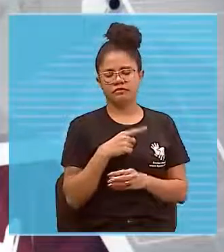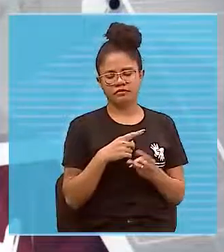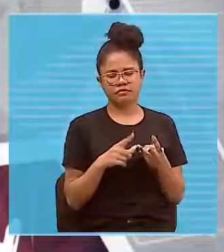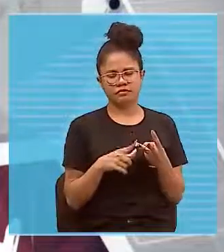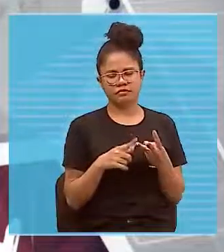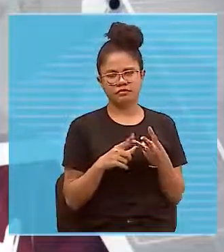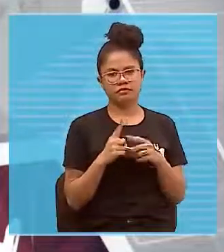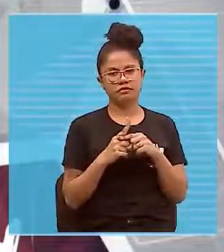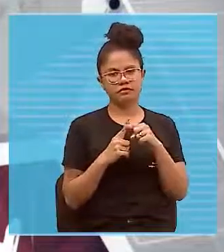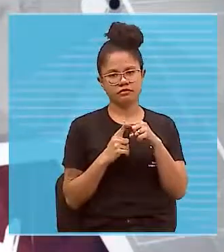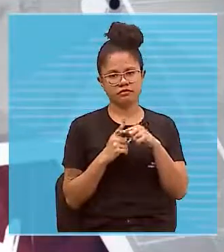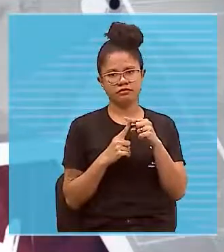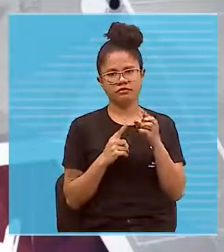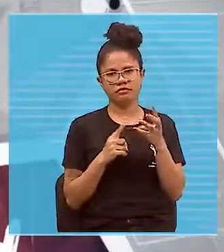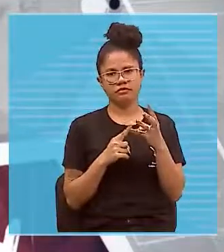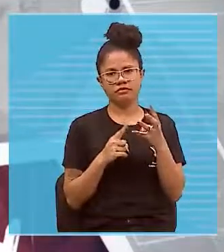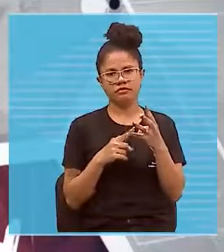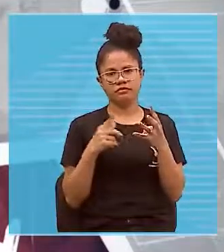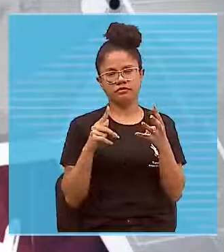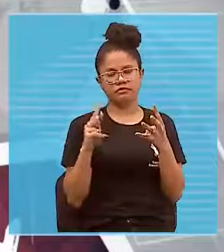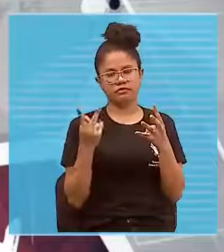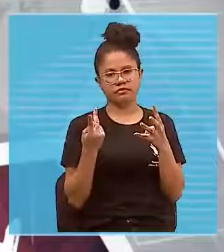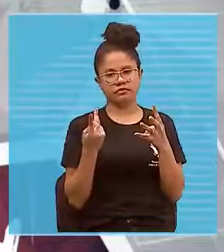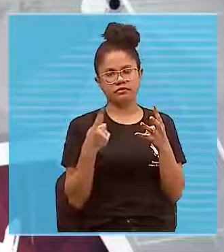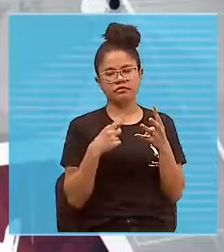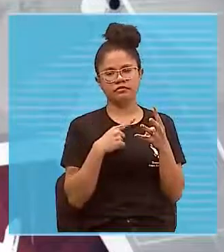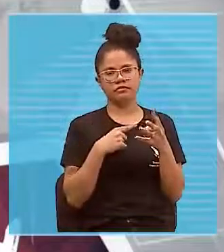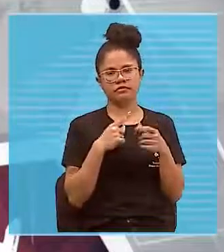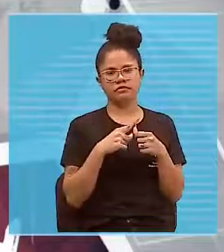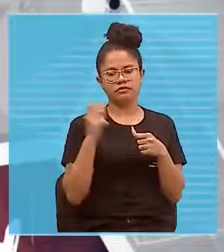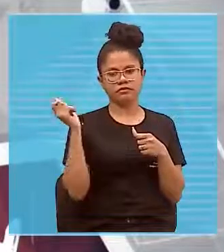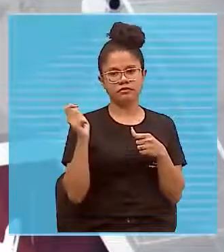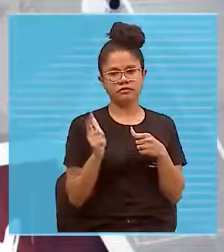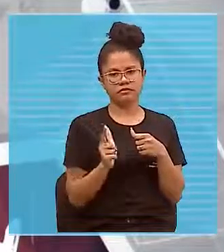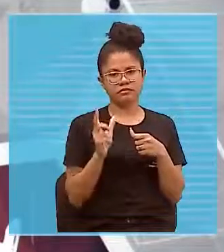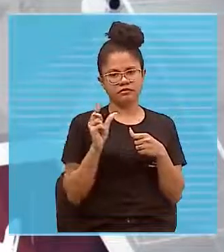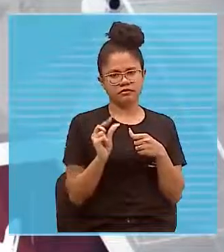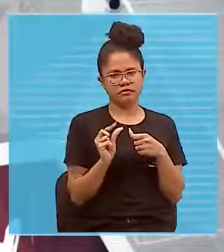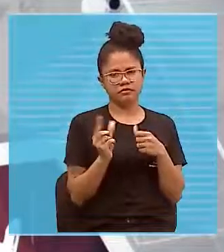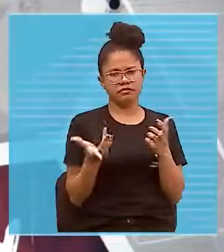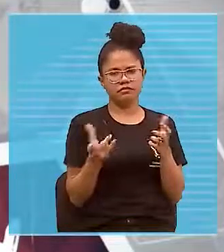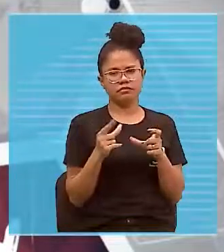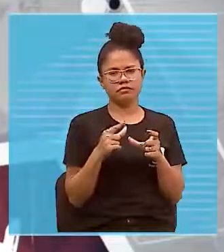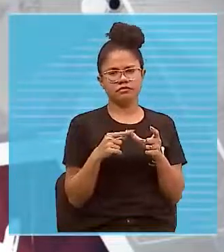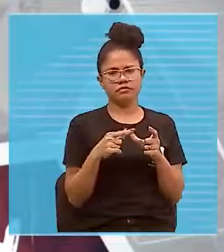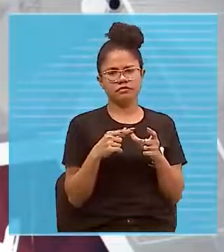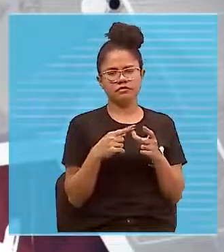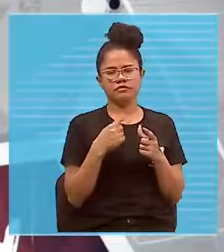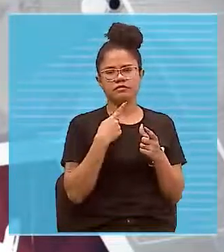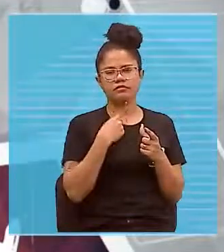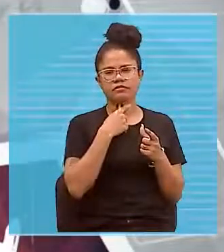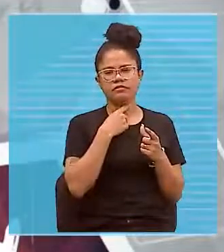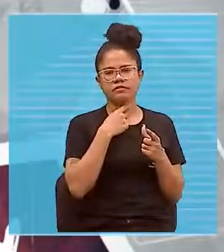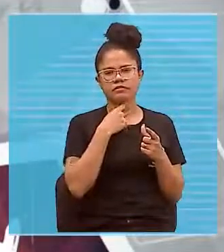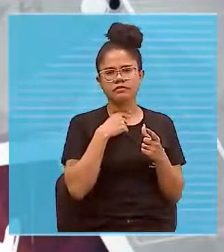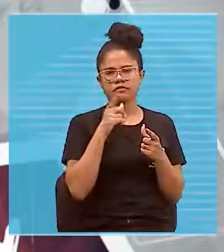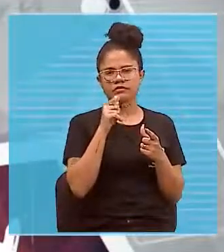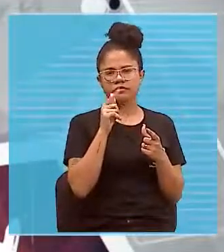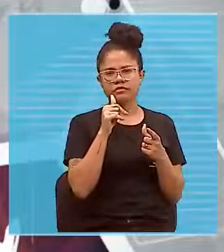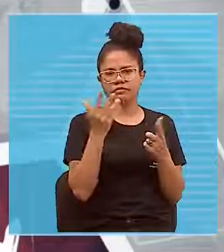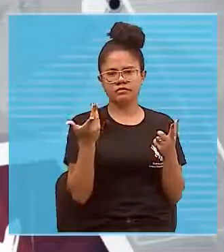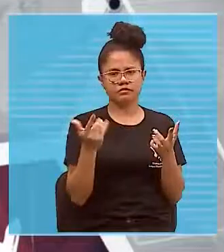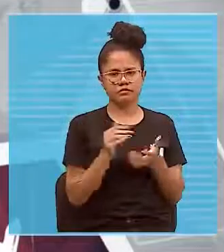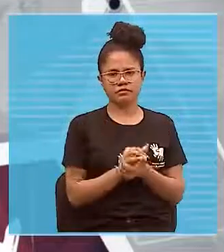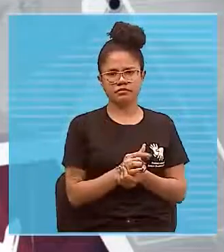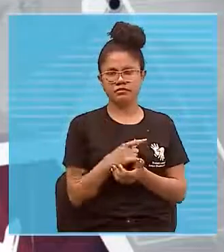tenho temperatura, eu tenho pH, eu tenho luminosidade baixa, eu tenho uma salinidade, eu tenho tudo isso dentro do